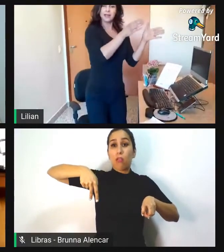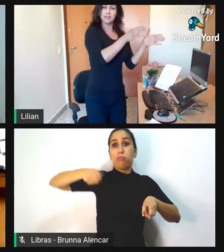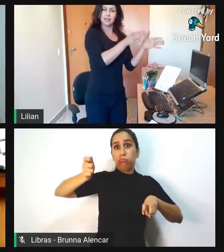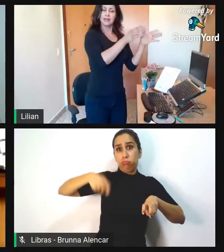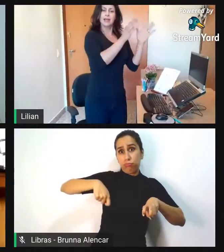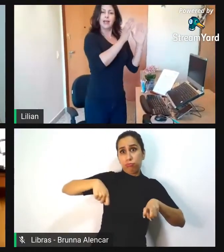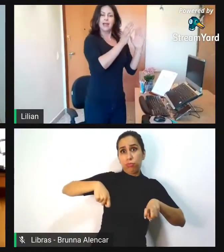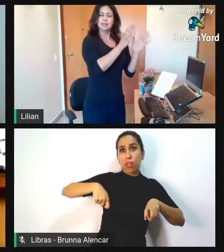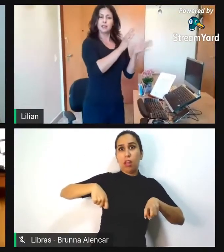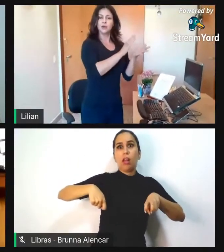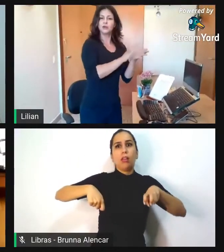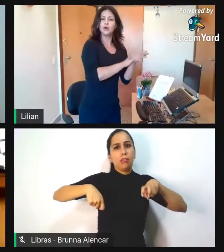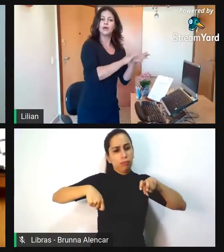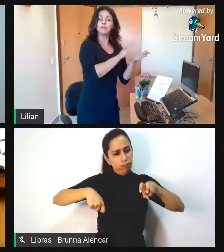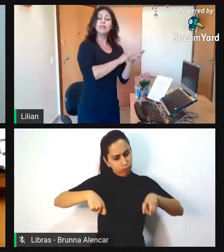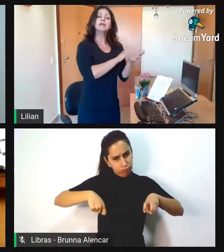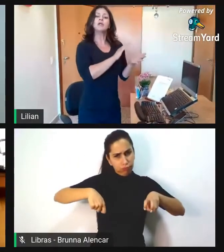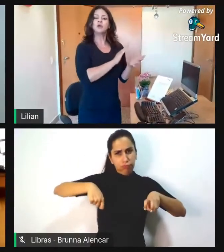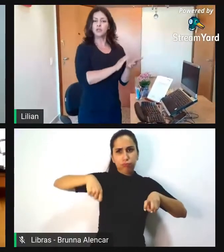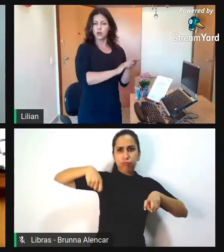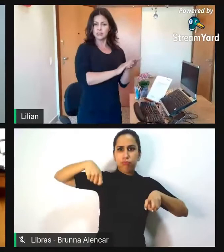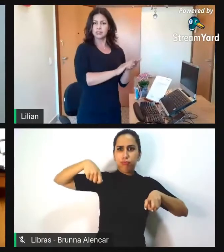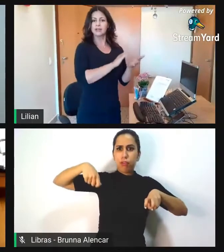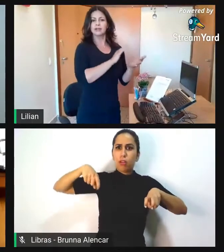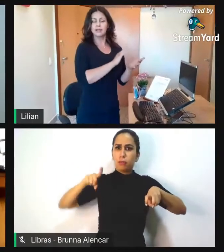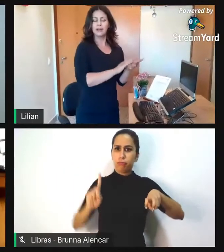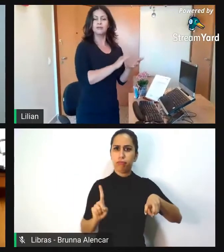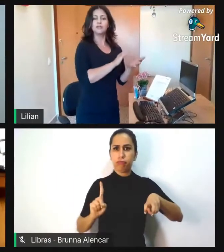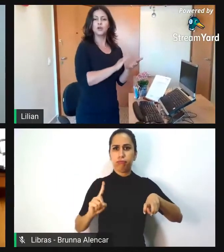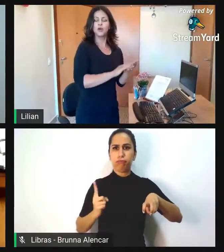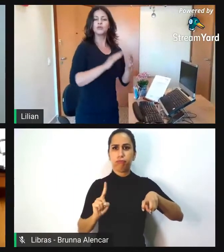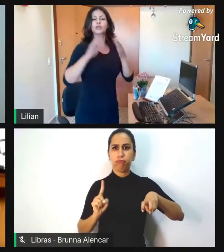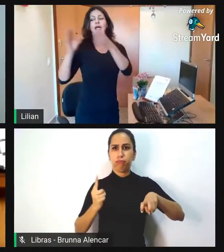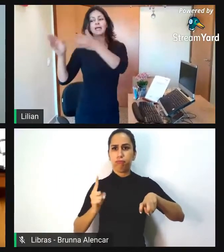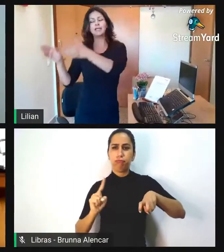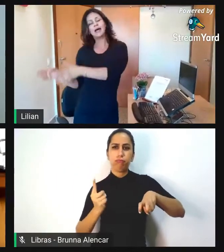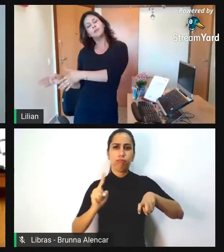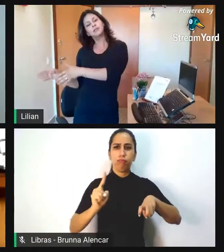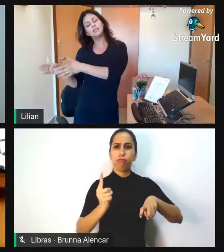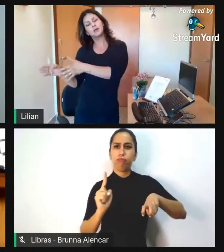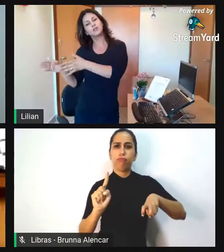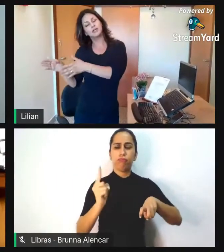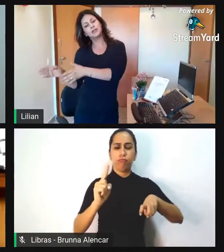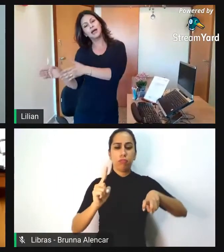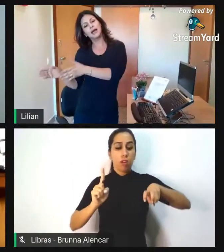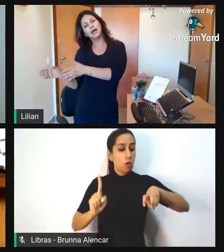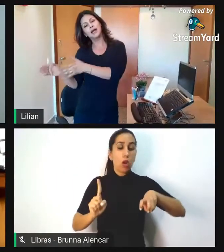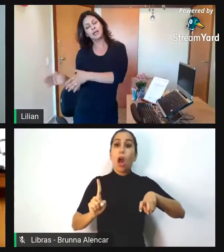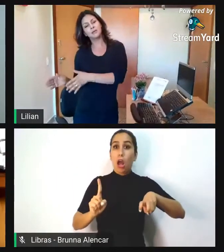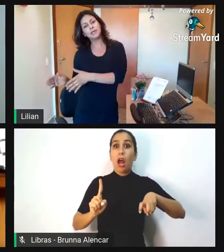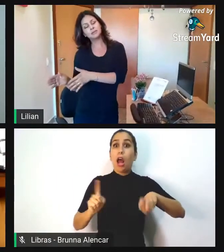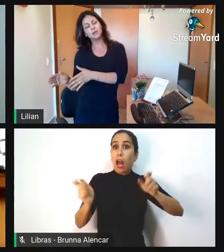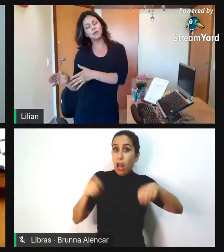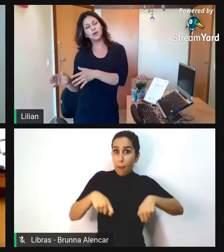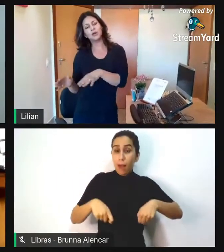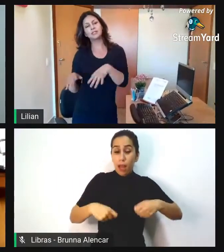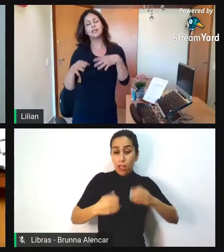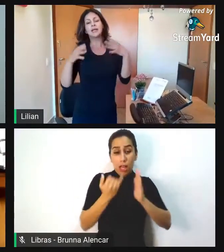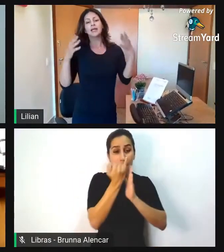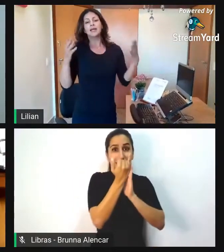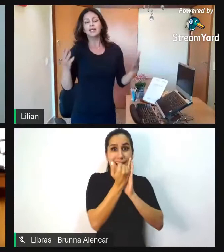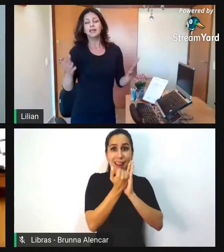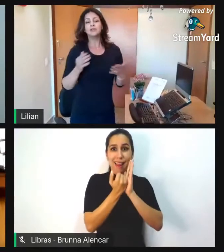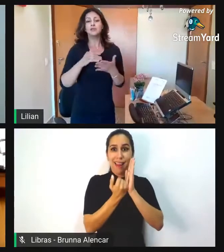mantenha essa lordose, a minha lordose, né, fisiológica, na posição sentada, que eu tenha a mesma